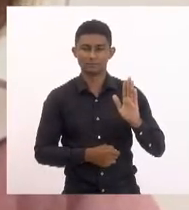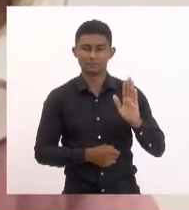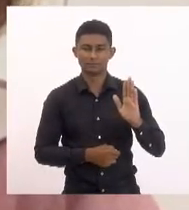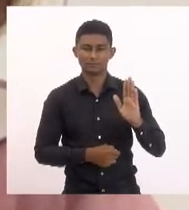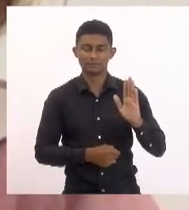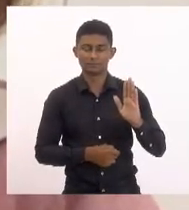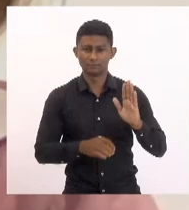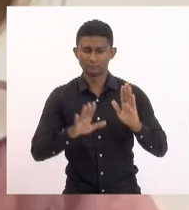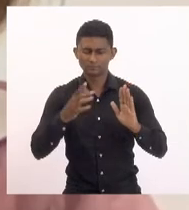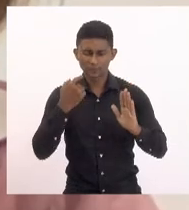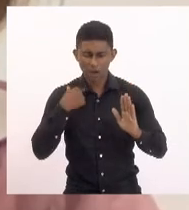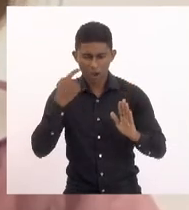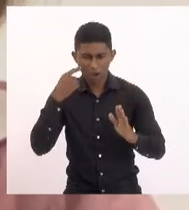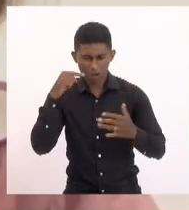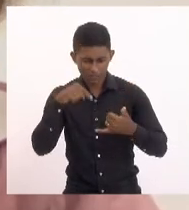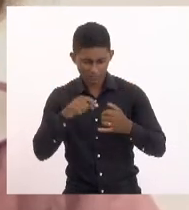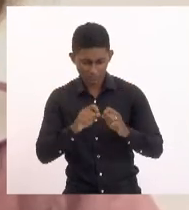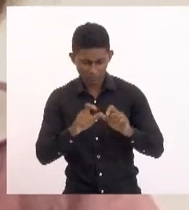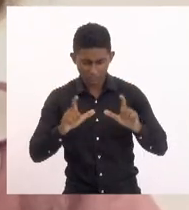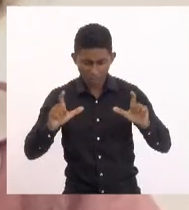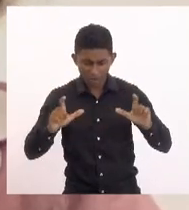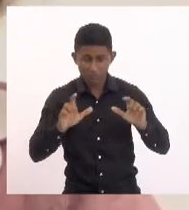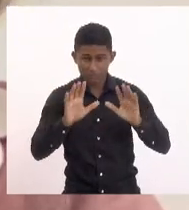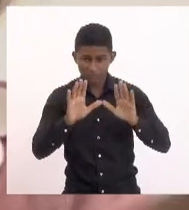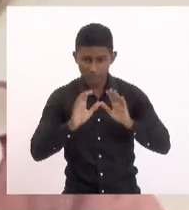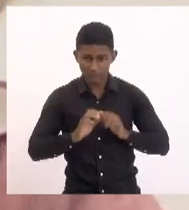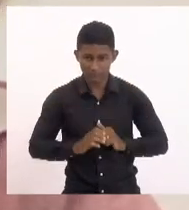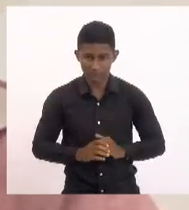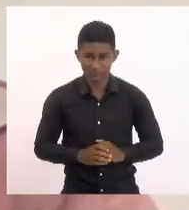Deixa eu ampliar aqui, do PL